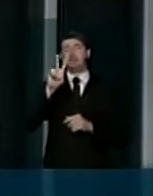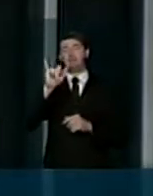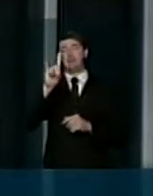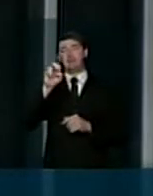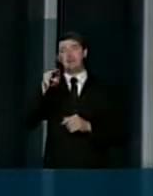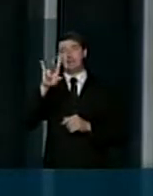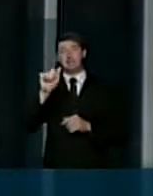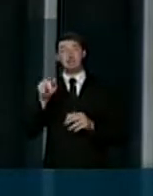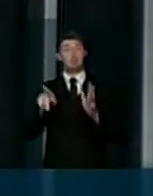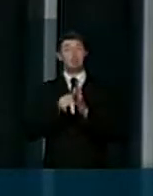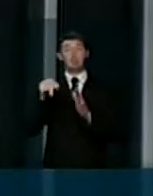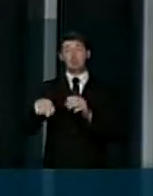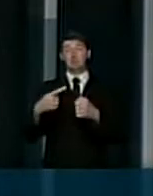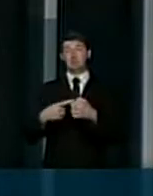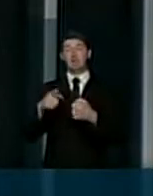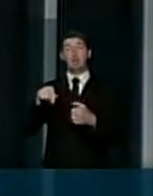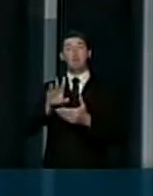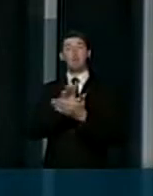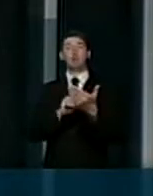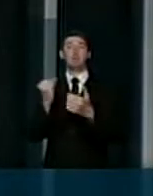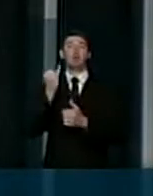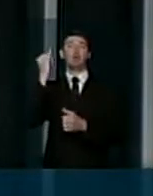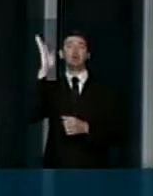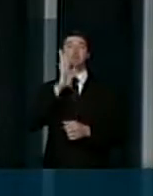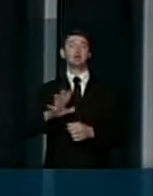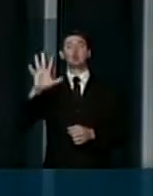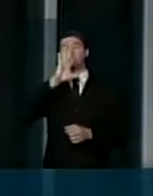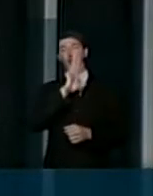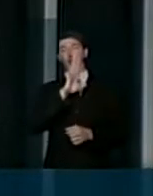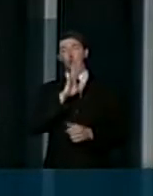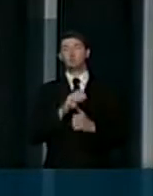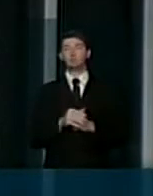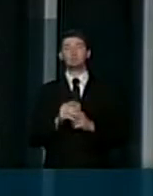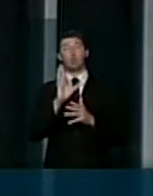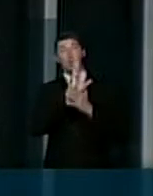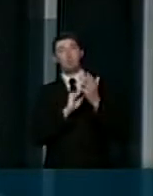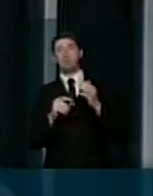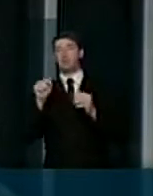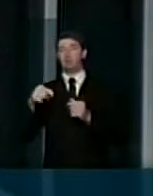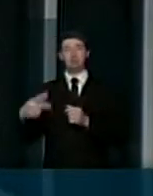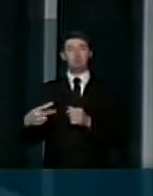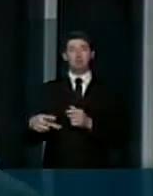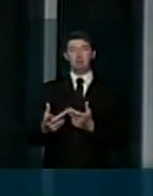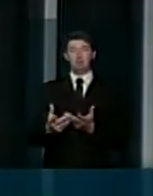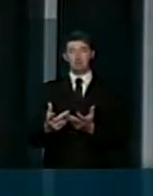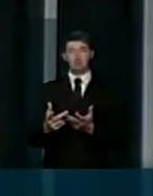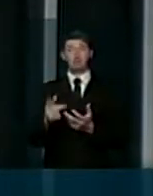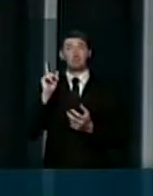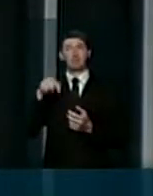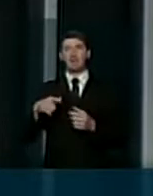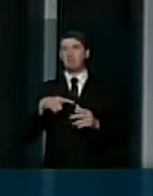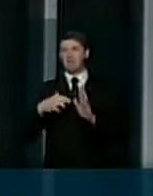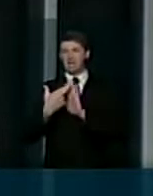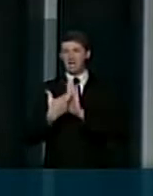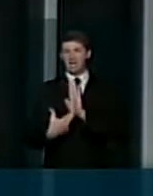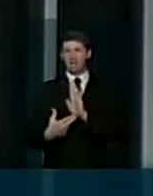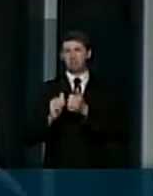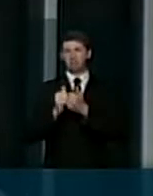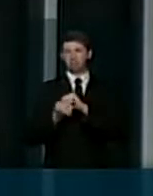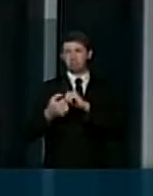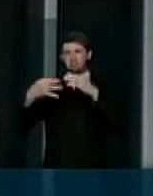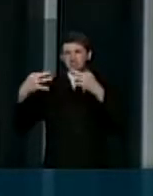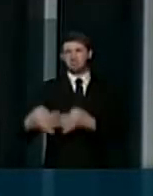que é um dos modelos do nosso país, totalmente dentro das normas mais adequadas